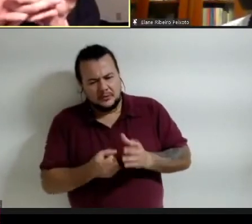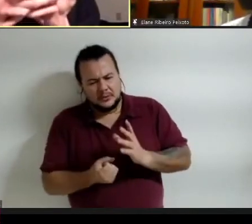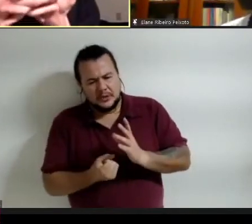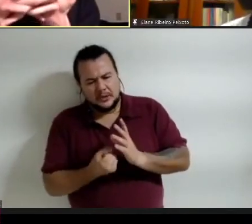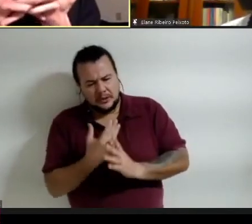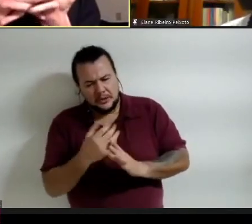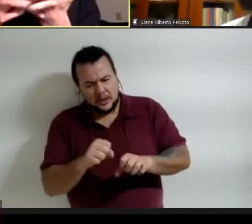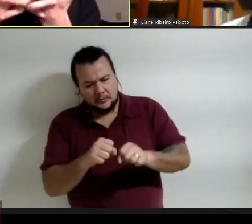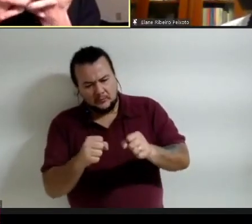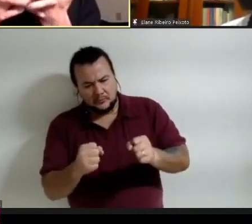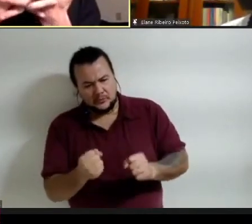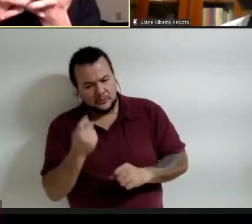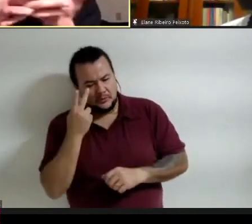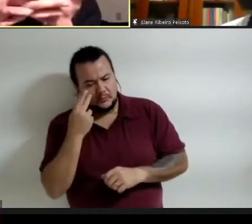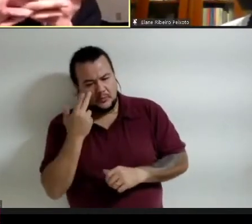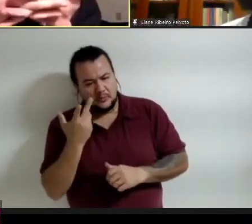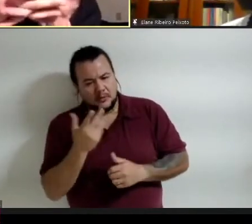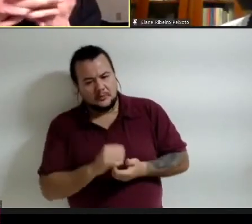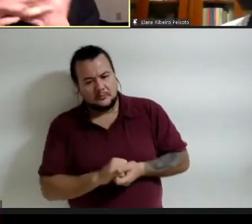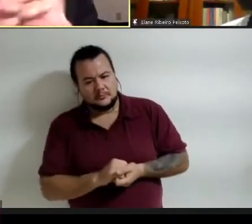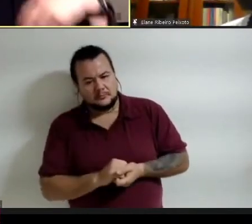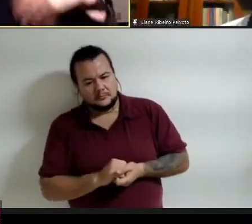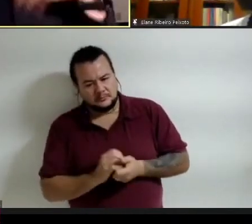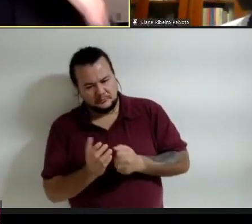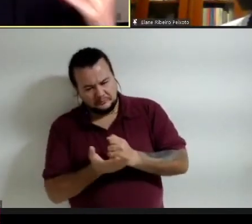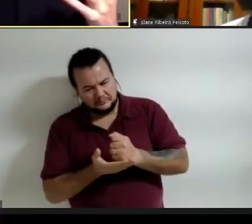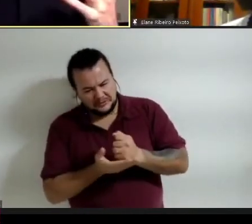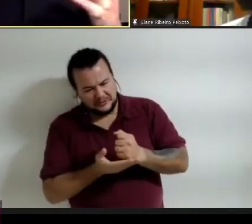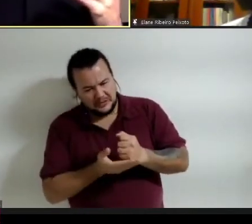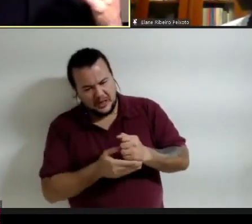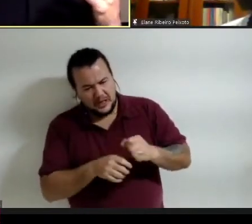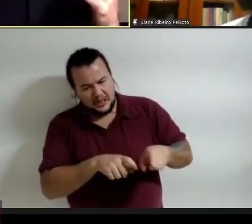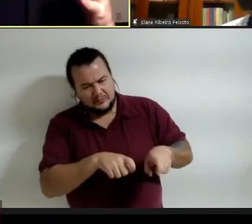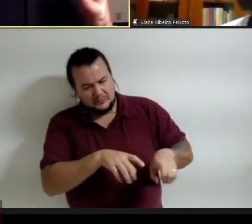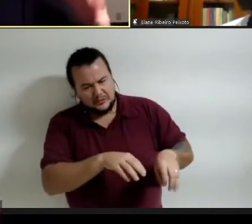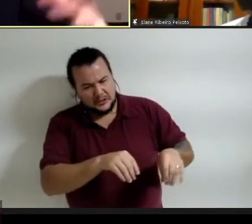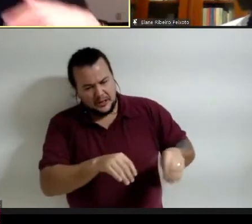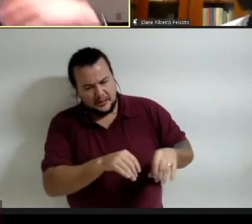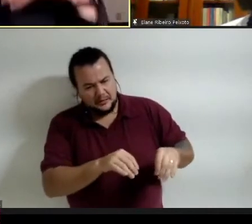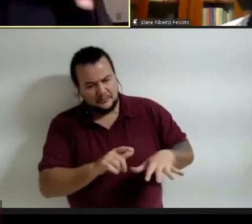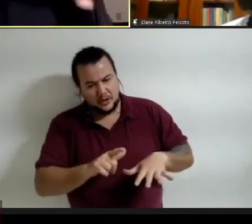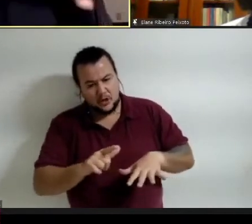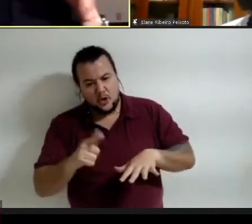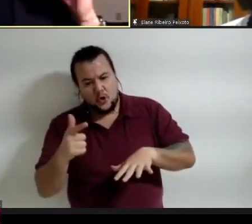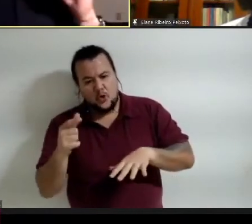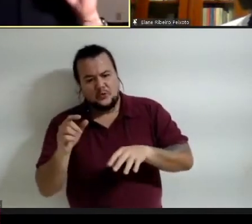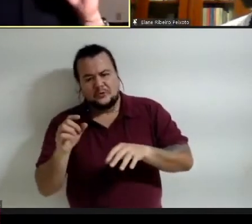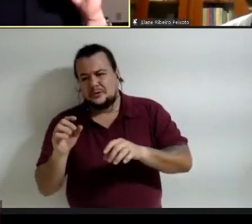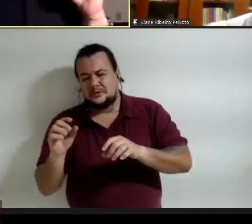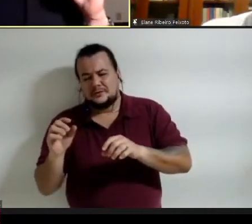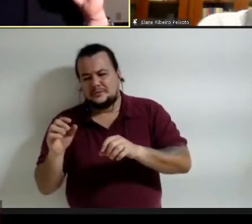naturais em terra, deixar as outras espécies se proliferarem, deixar